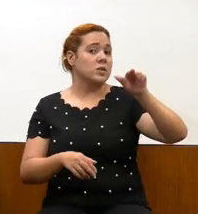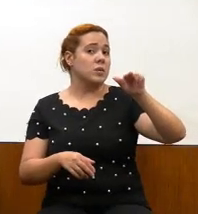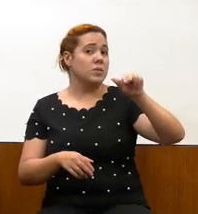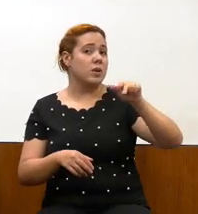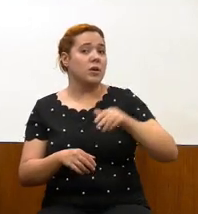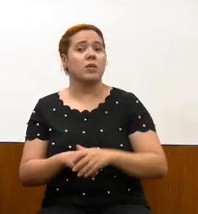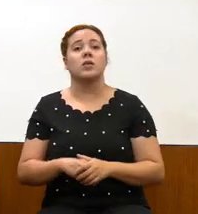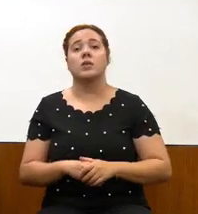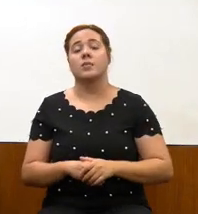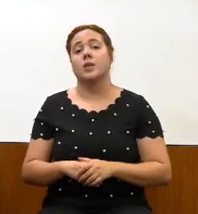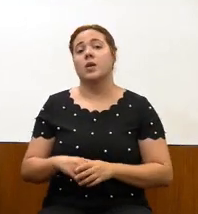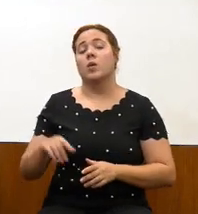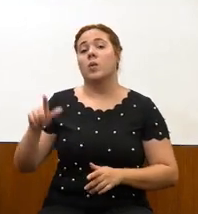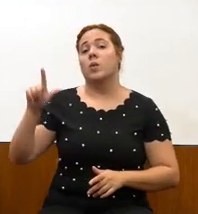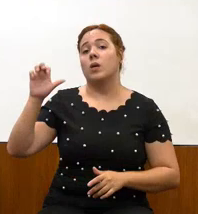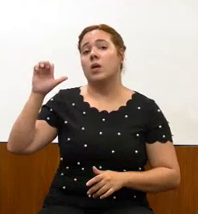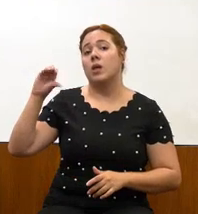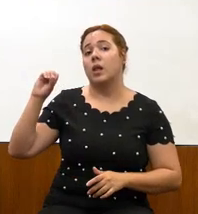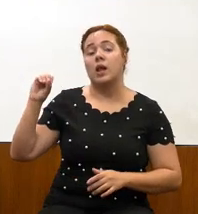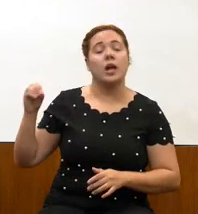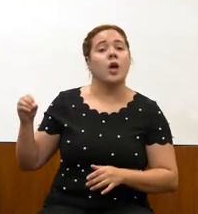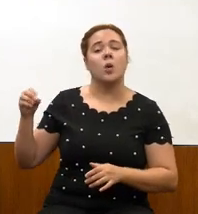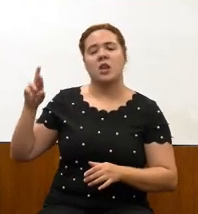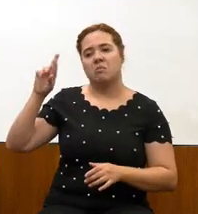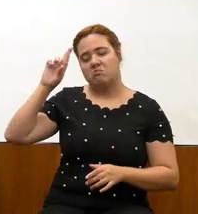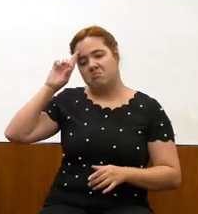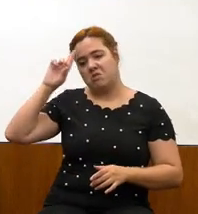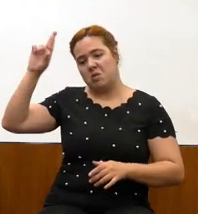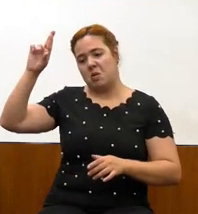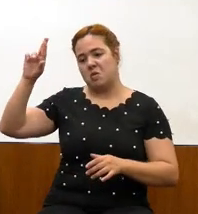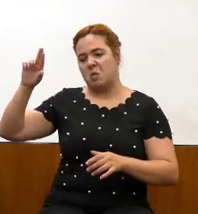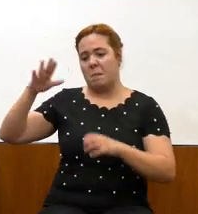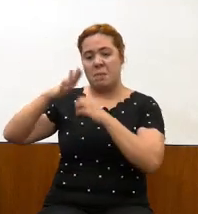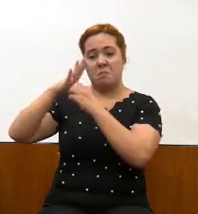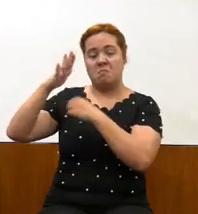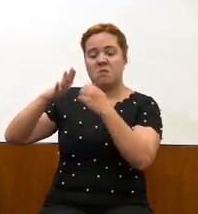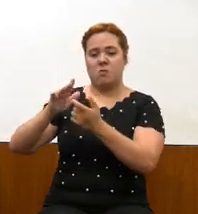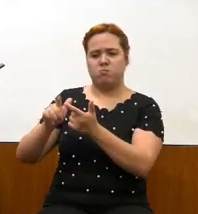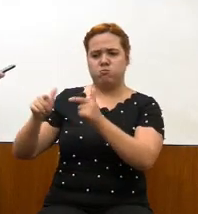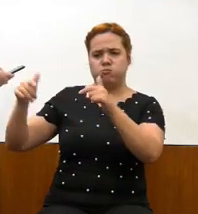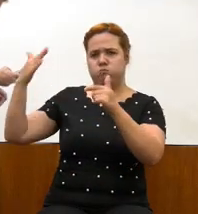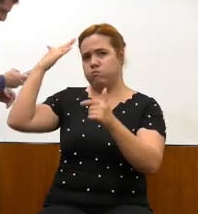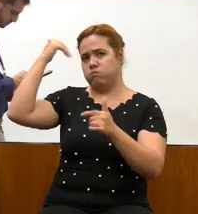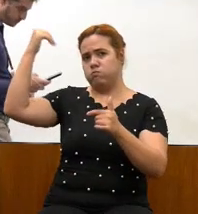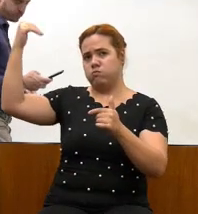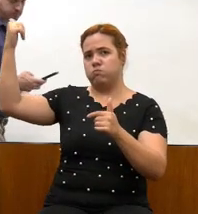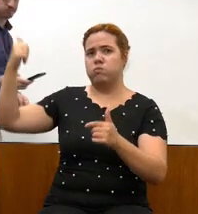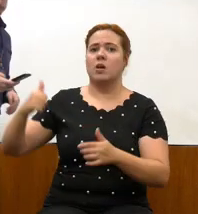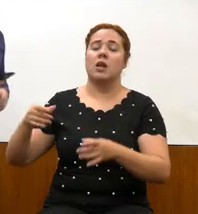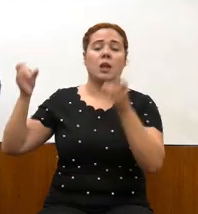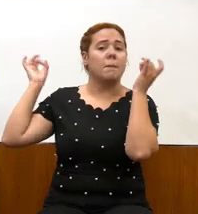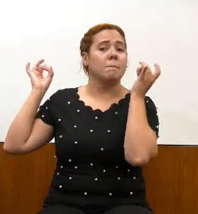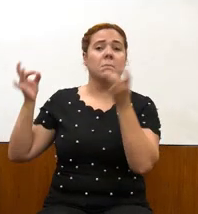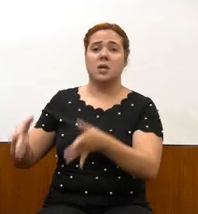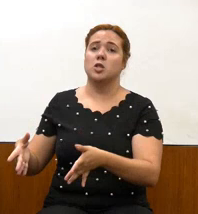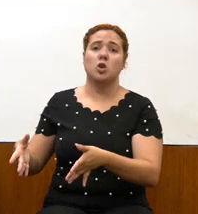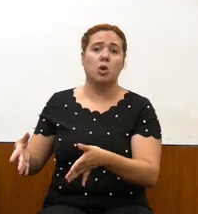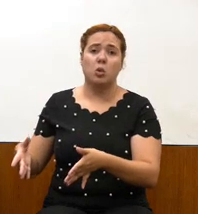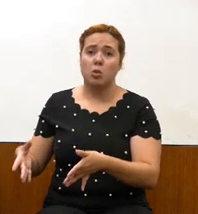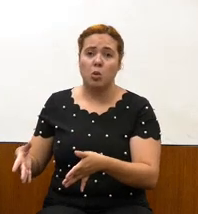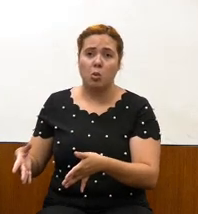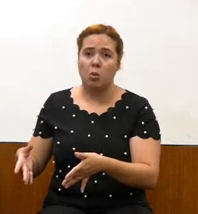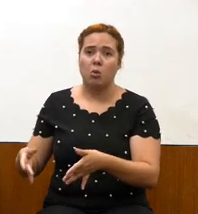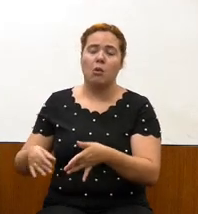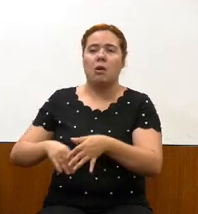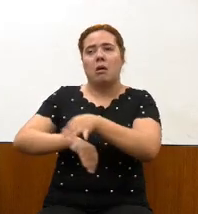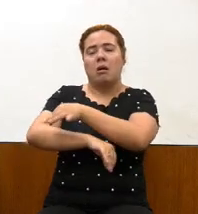era diretor de uma grande empresa, ele abandonou a carreira dele enquanto diretor, ele é advogado, engenheiro, para justamente poder levar o